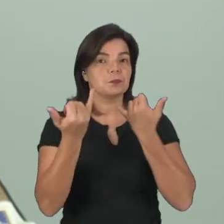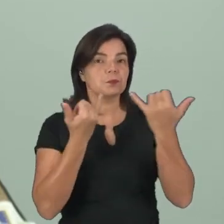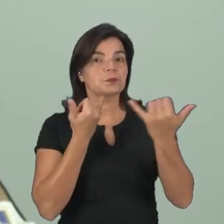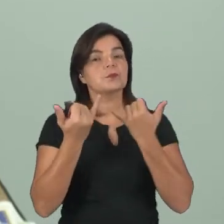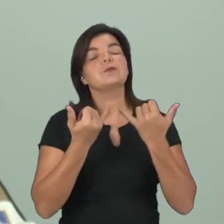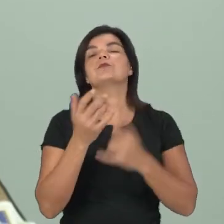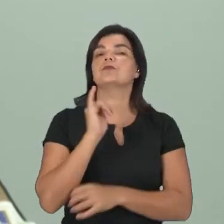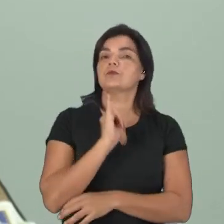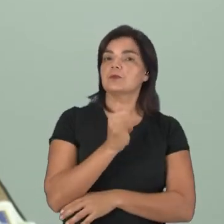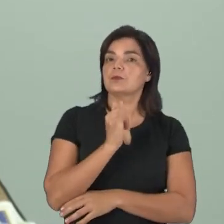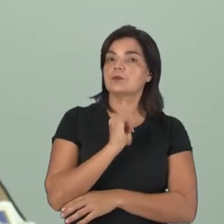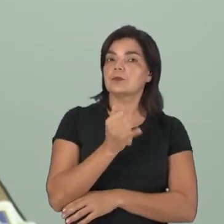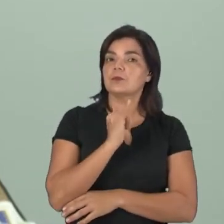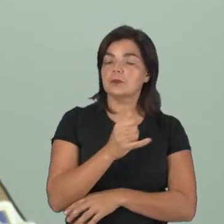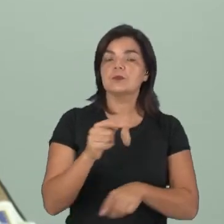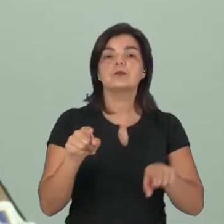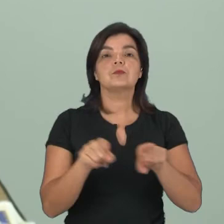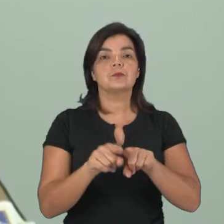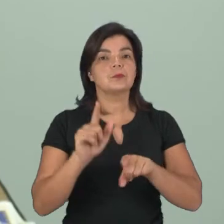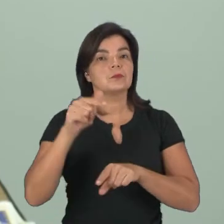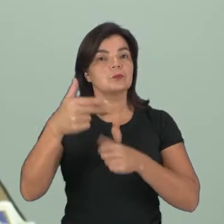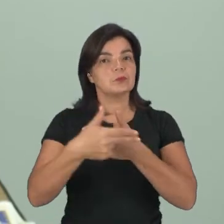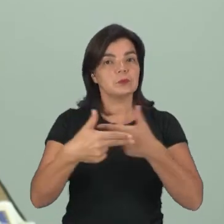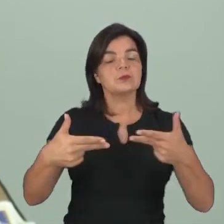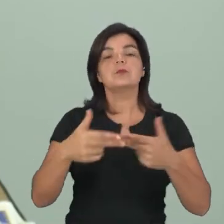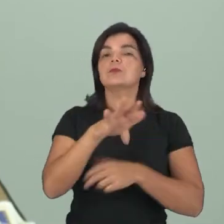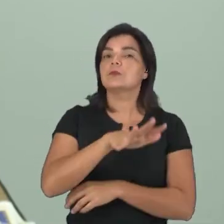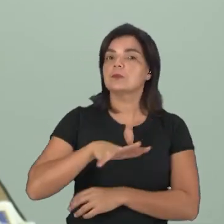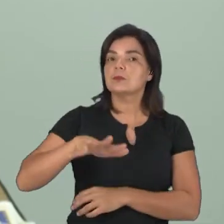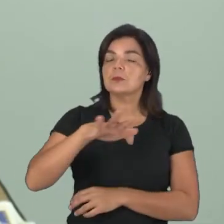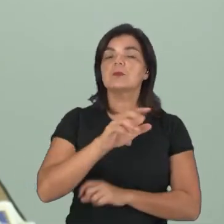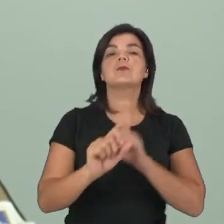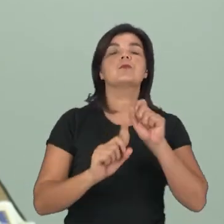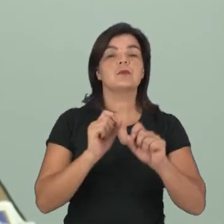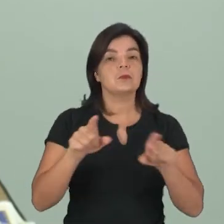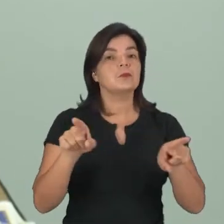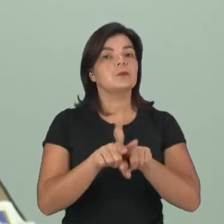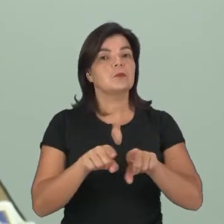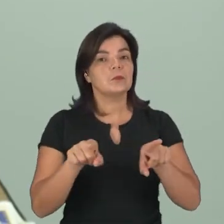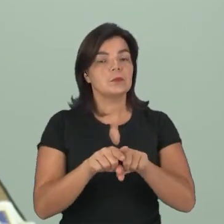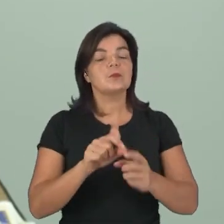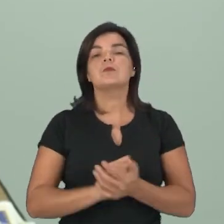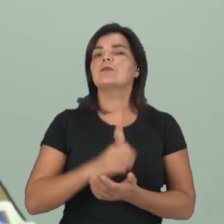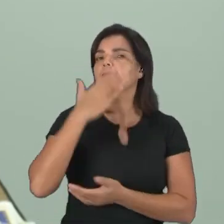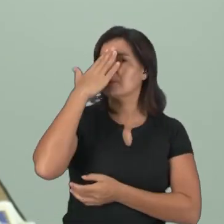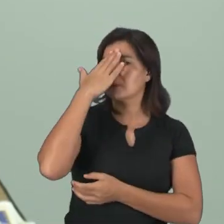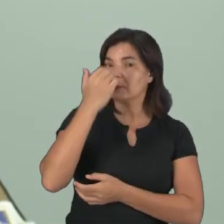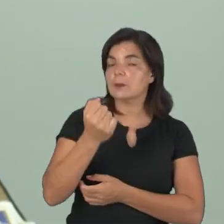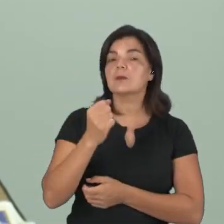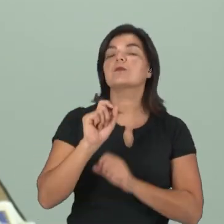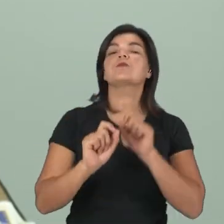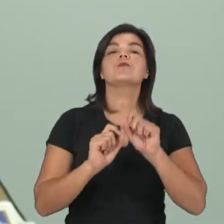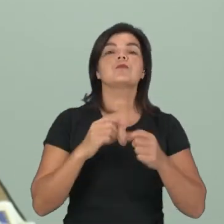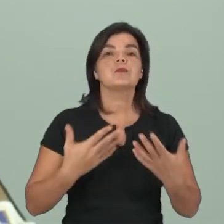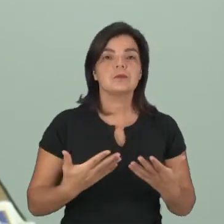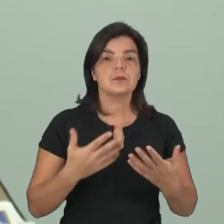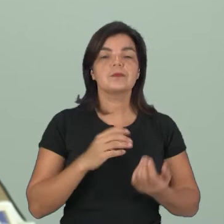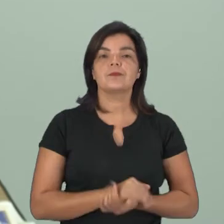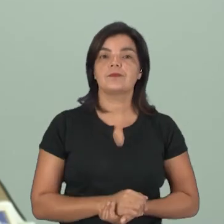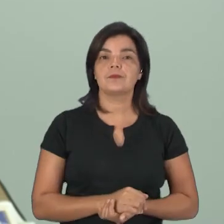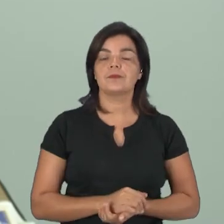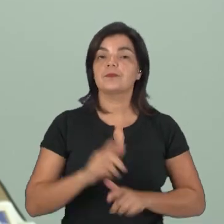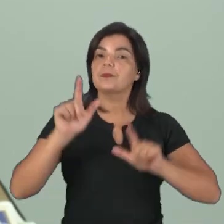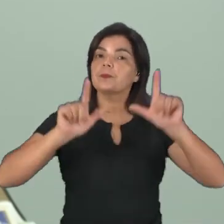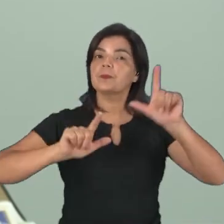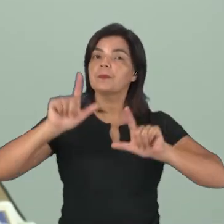as notícias e muitas outras coisas em geral Nós também Ficamos sabendo através da